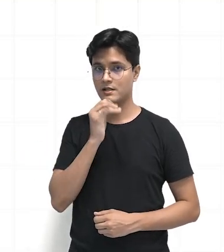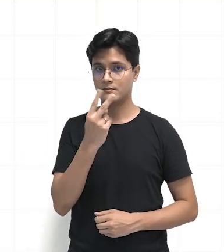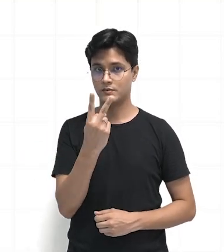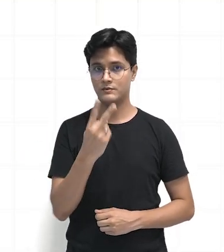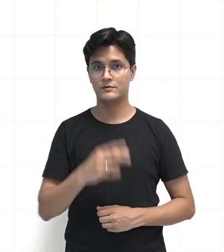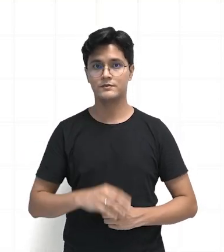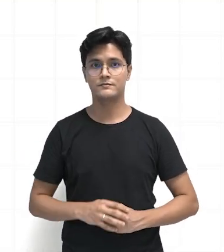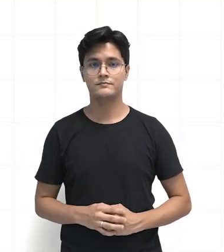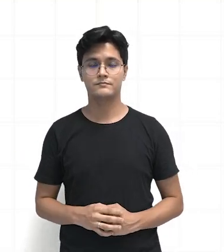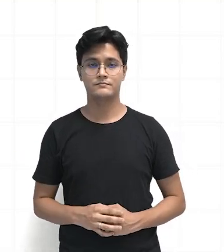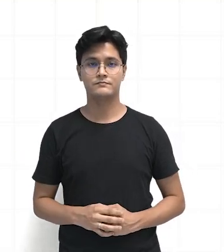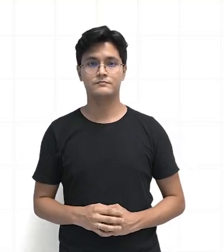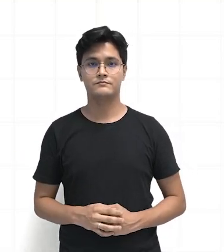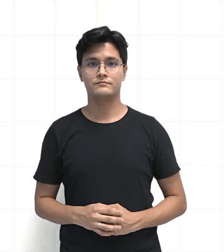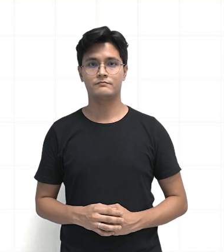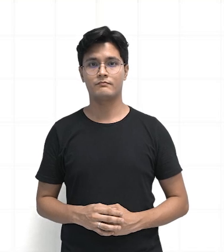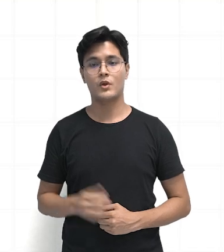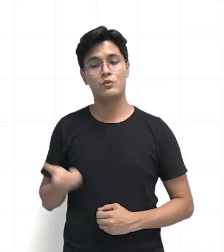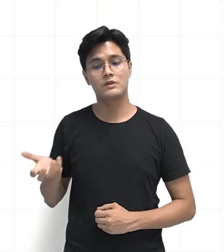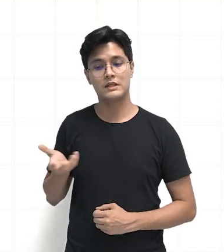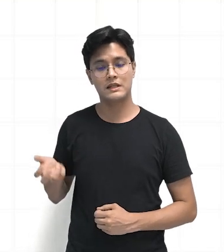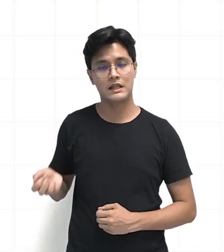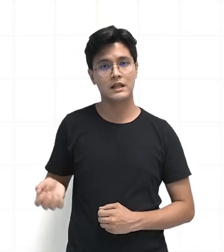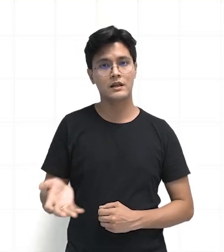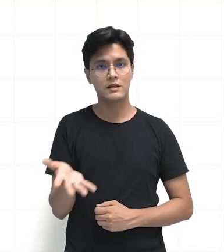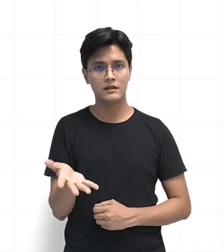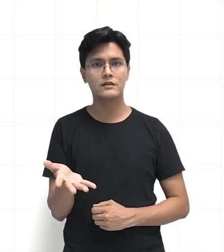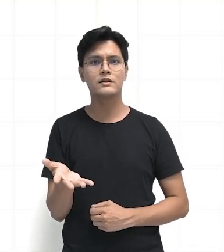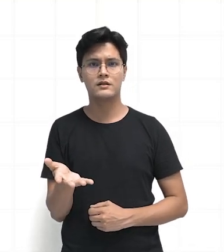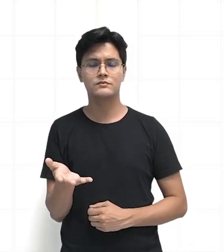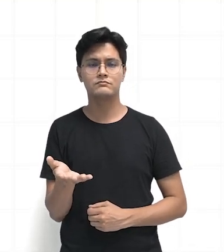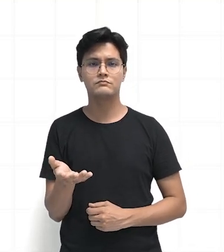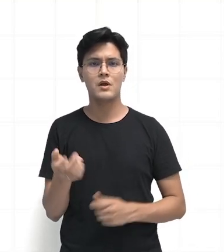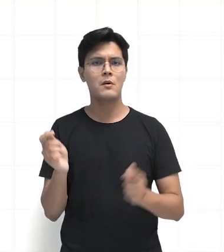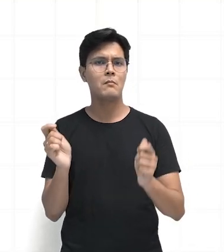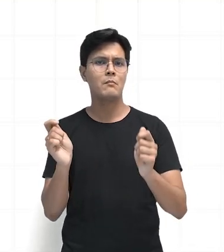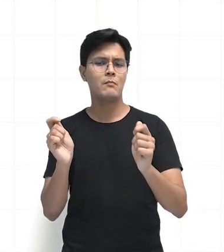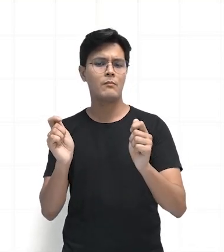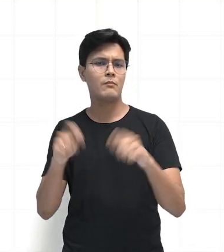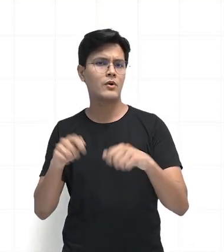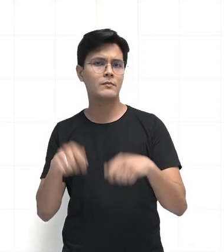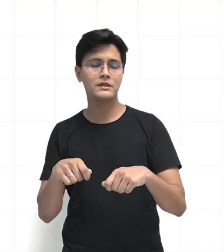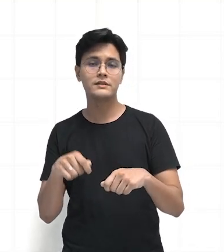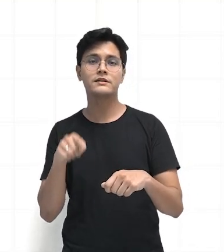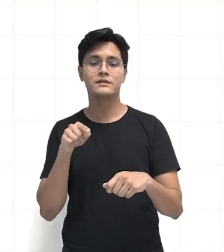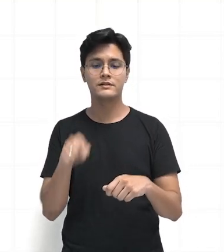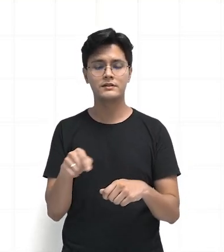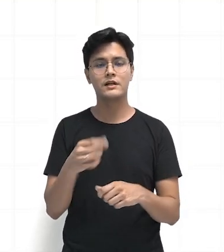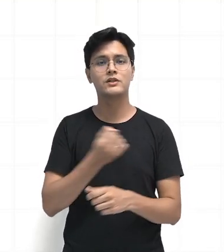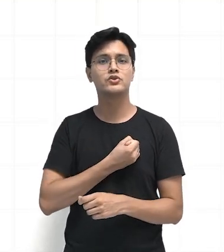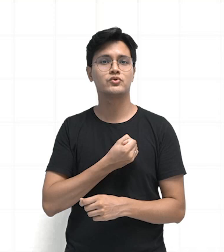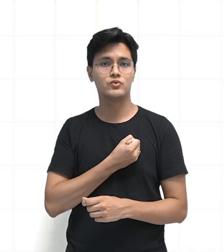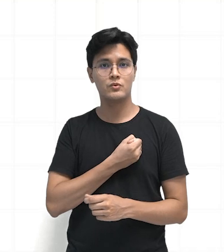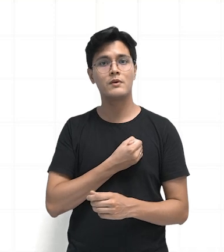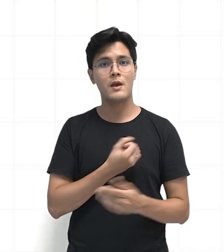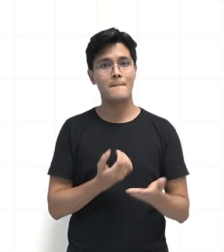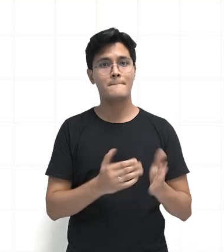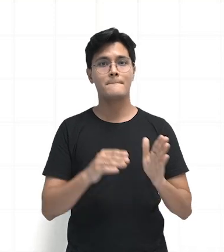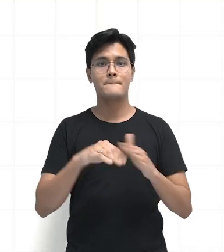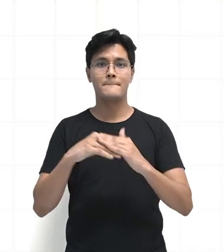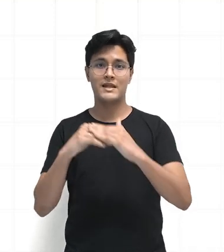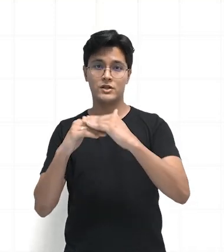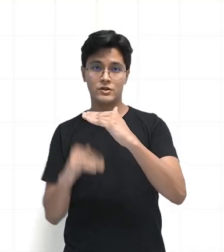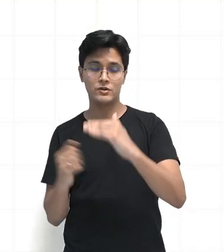no lançamento de um dado não viciado, qual é a probabilidade de sair um número menor do que 3? Vamos